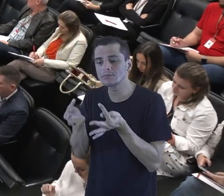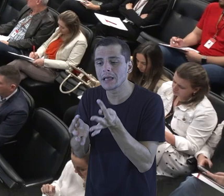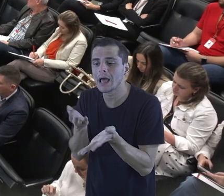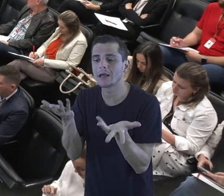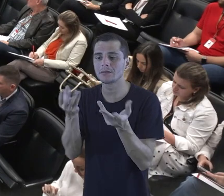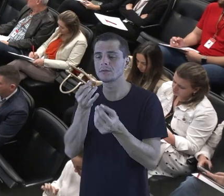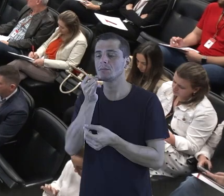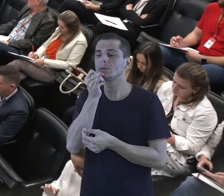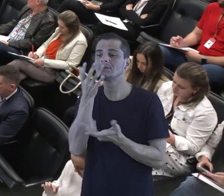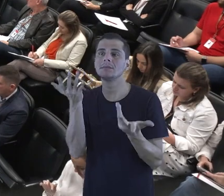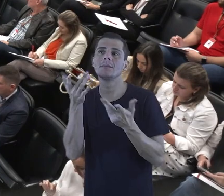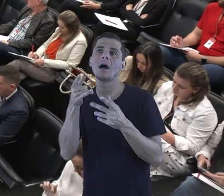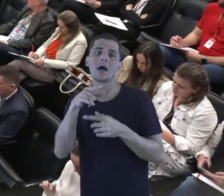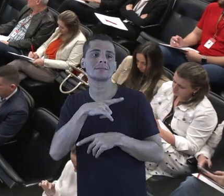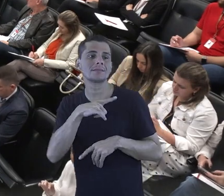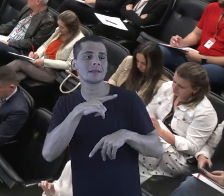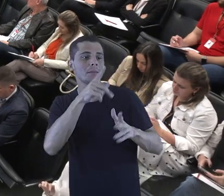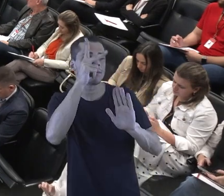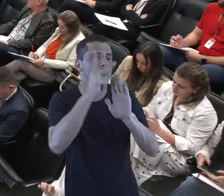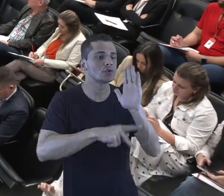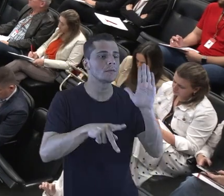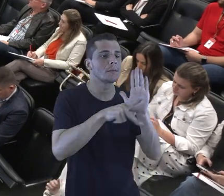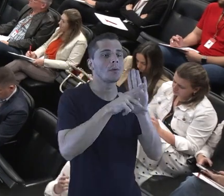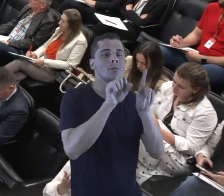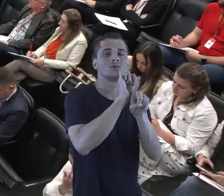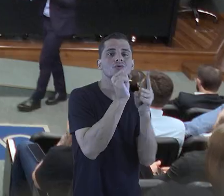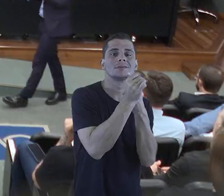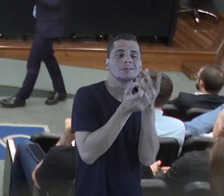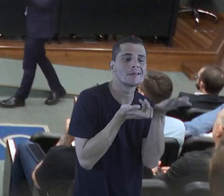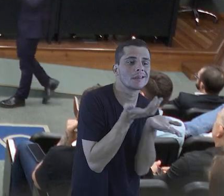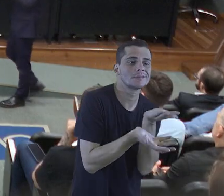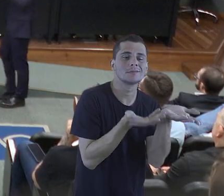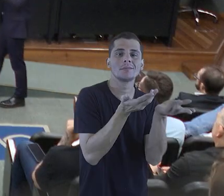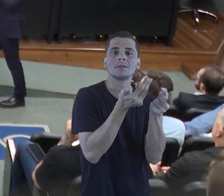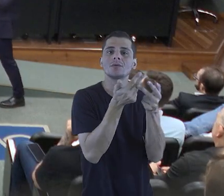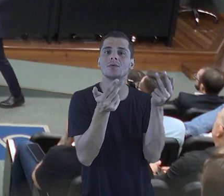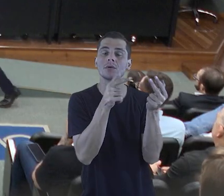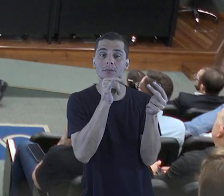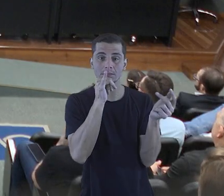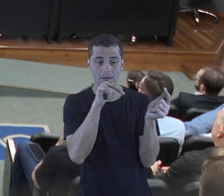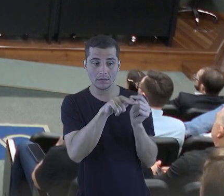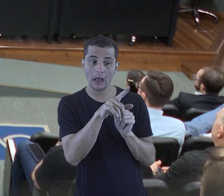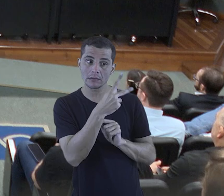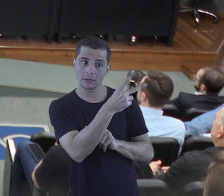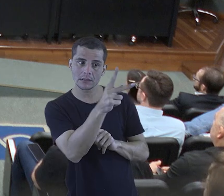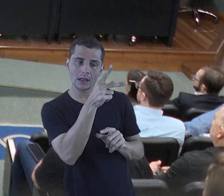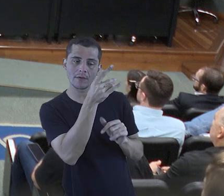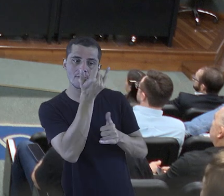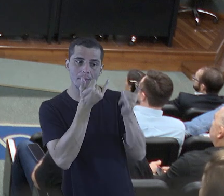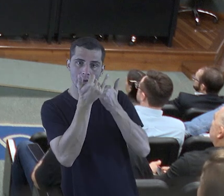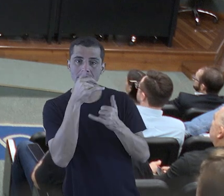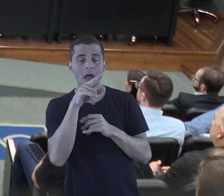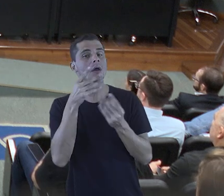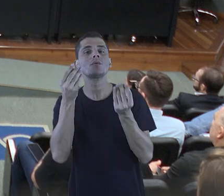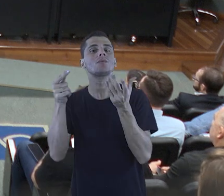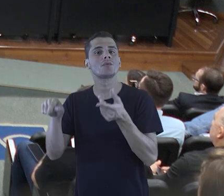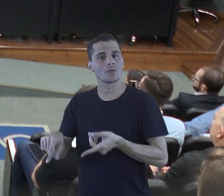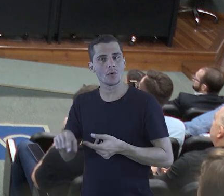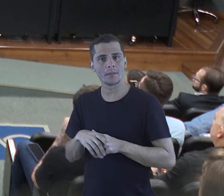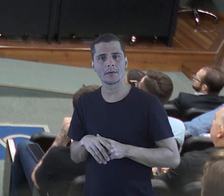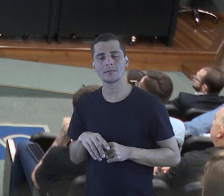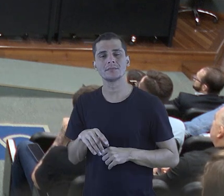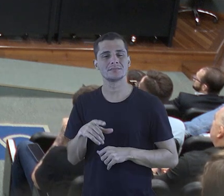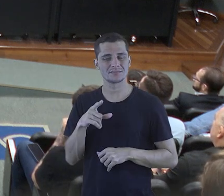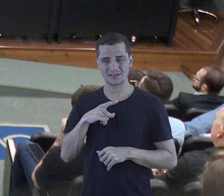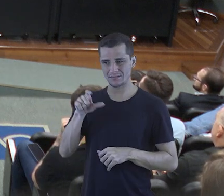fins de um projeto social específico, da promoção e etc. de determinado projeto social. Então, eu fui ali, o José